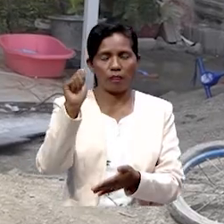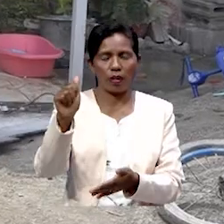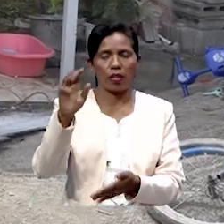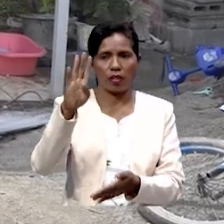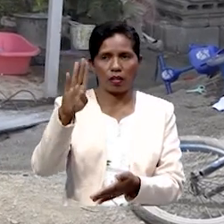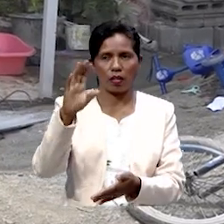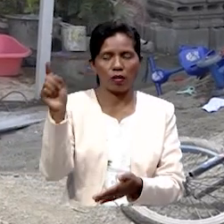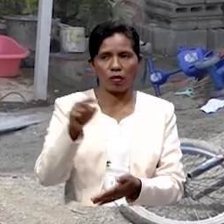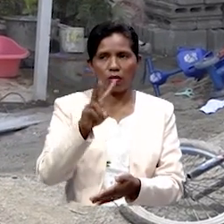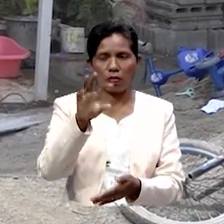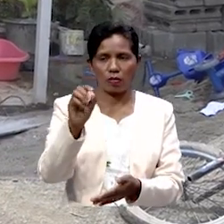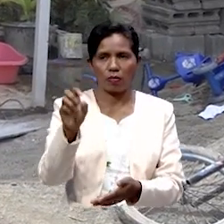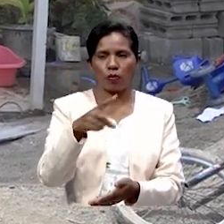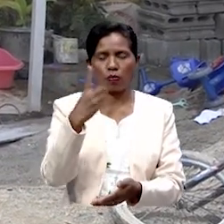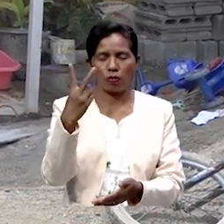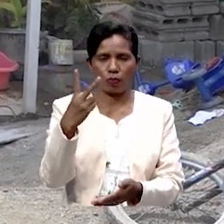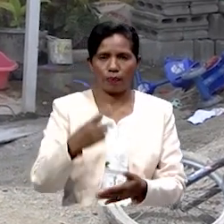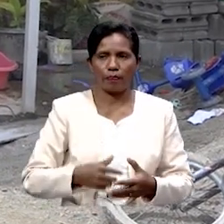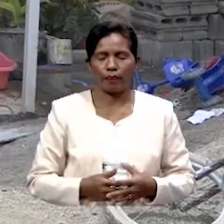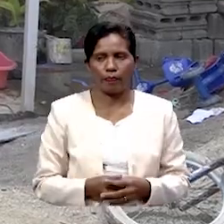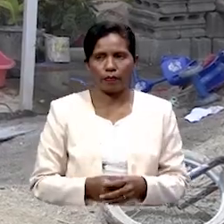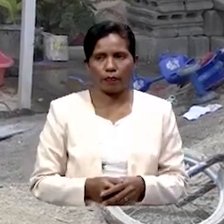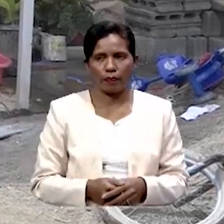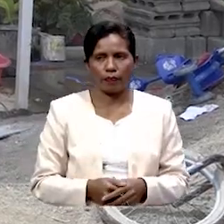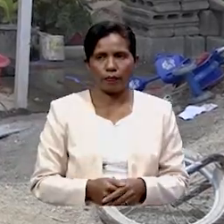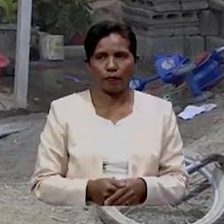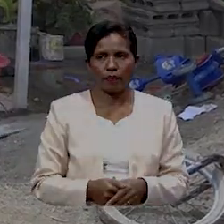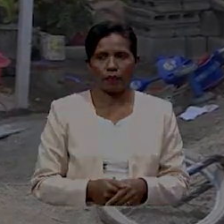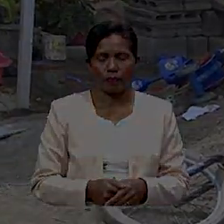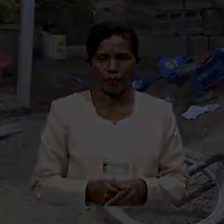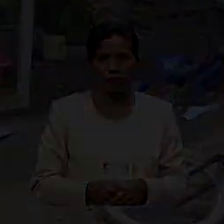bara Ronresen Rua bara Pesik. Napoleon Xavier, Juvial da Costa, GMN.